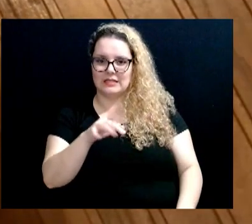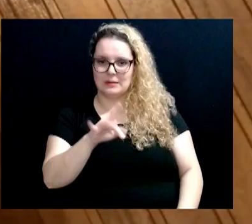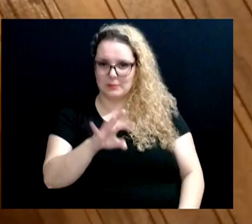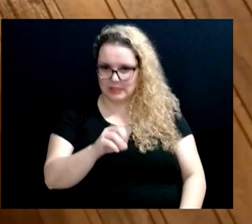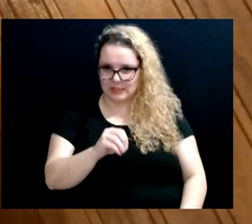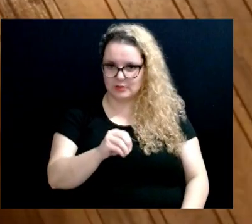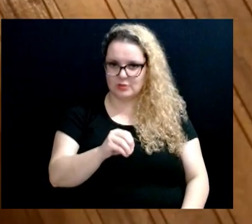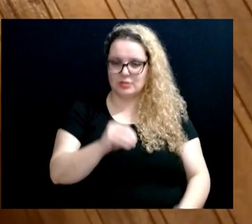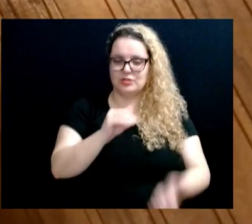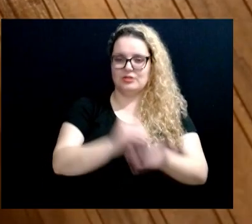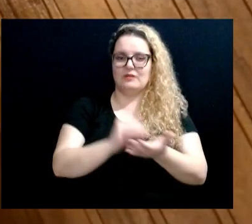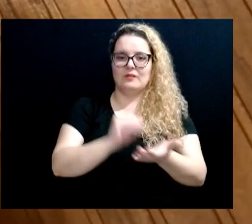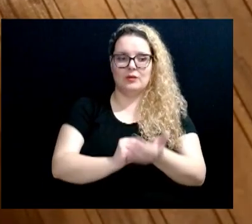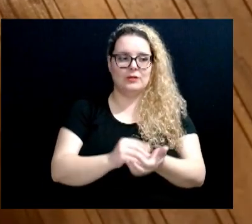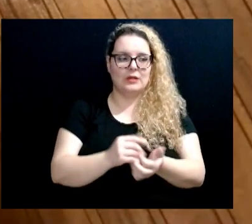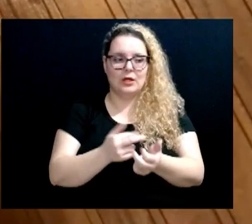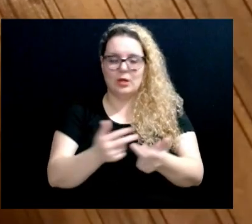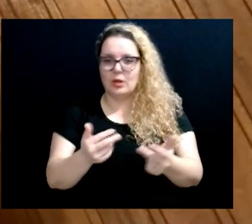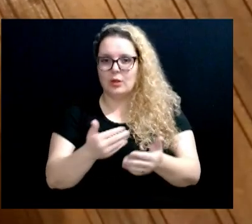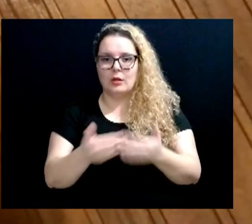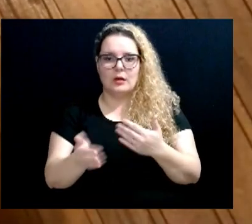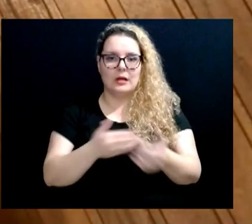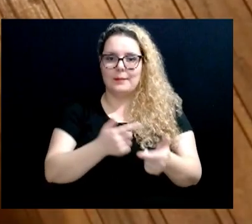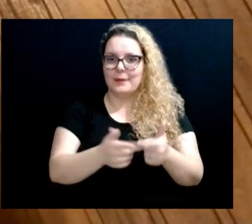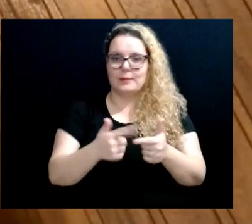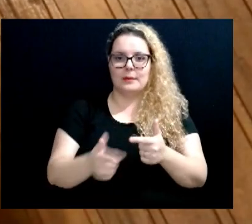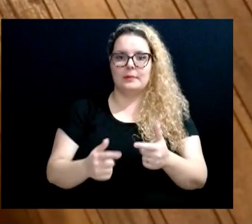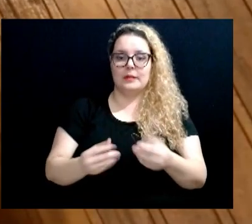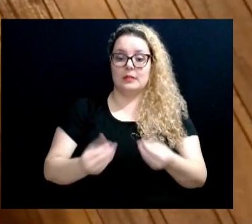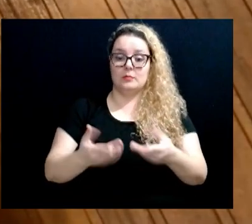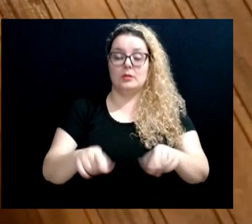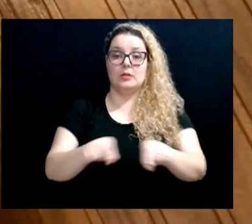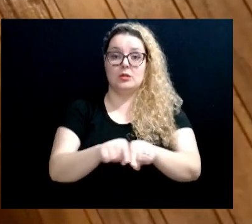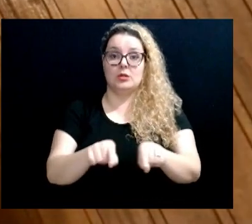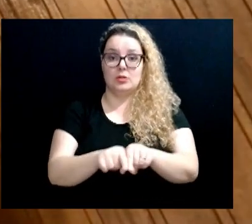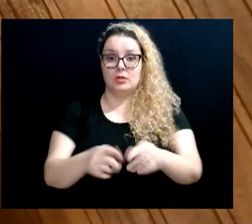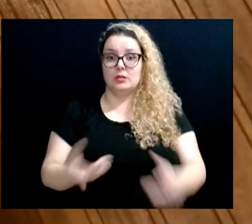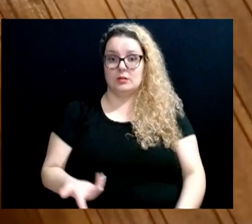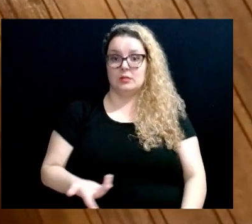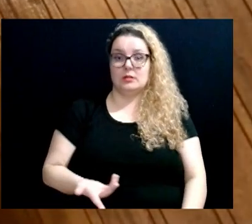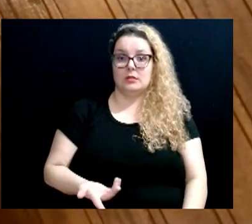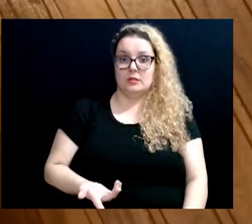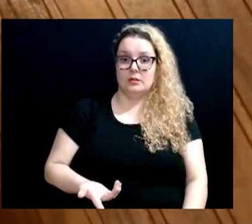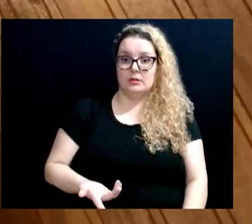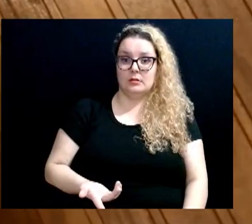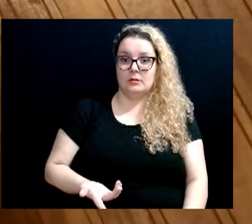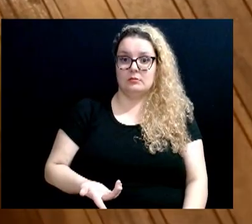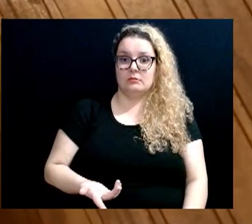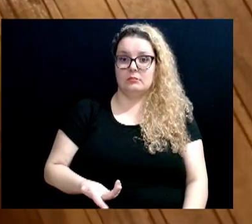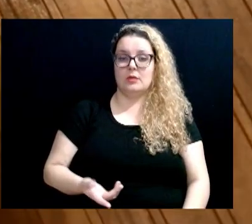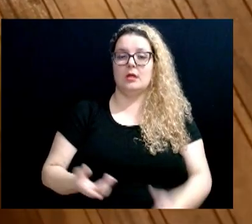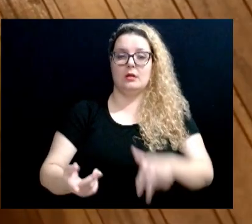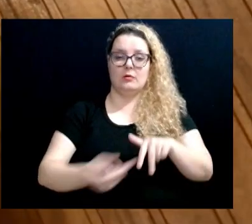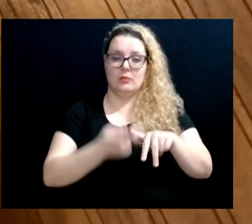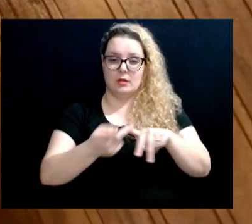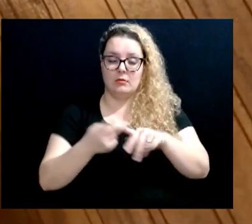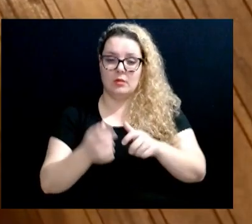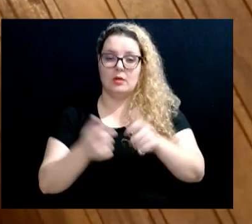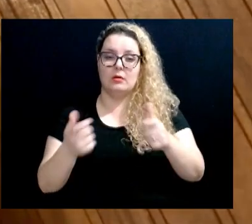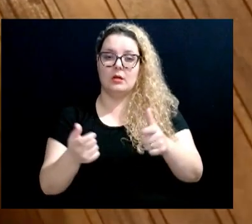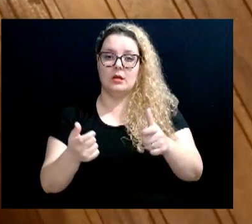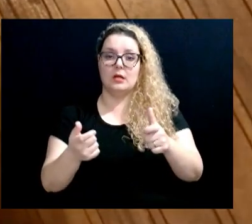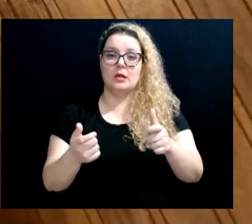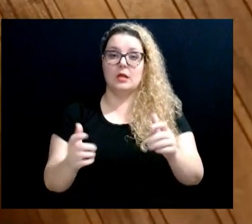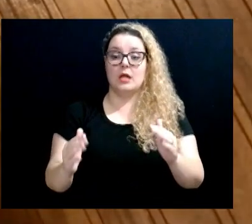situação, vem muito também da questão de que eles verbalizam muito que a casa, que eles